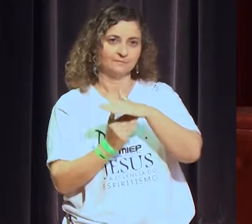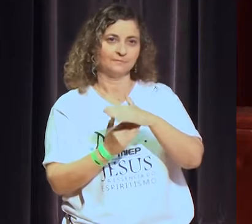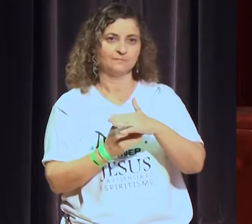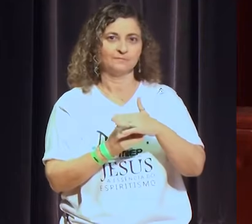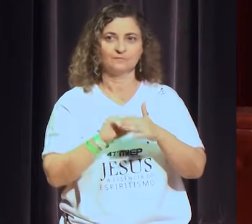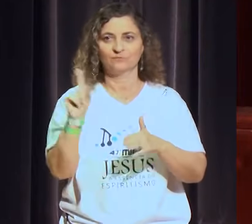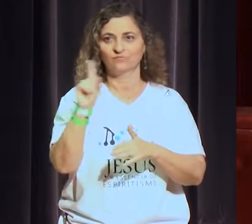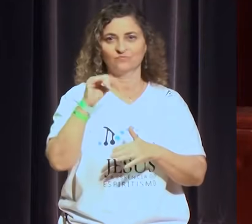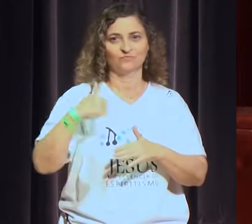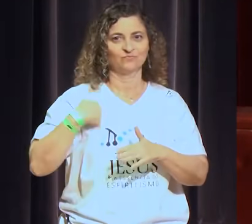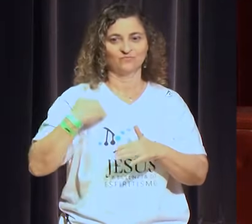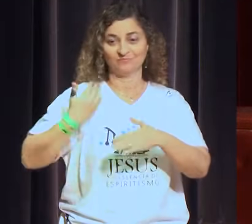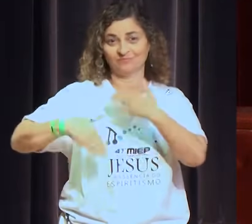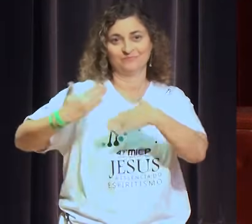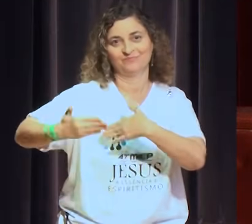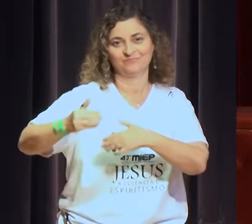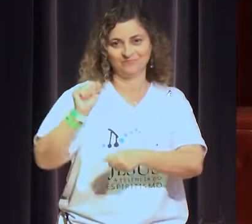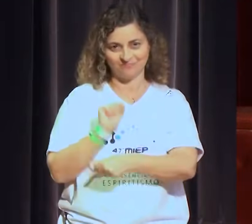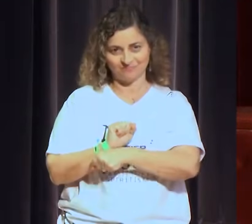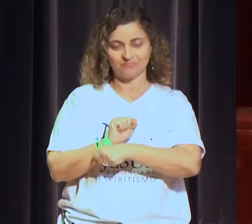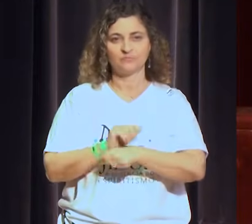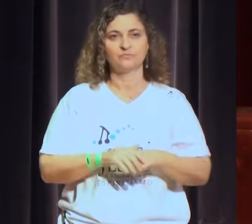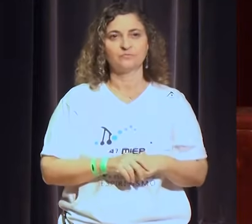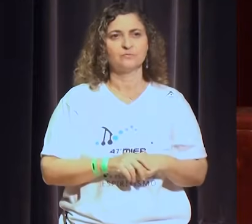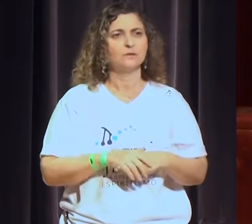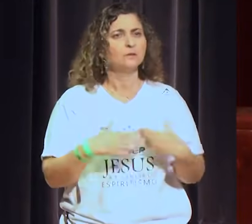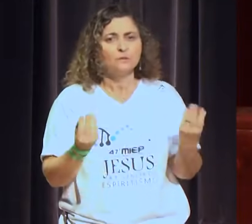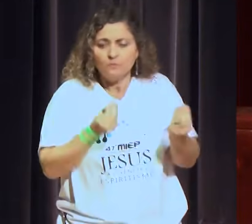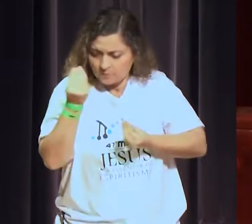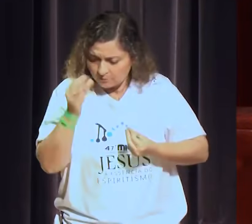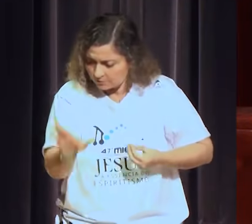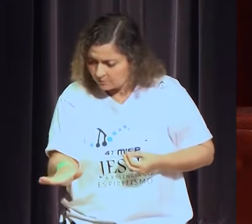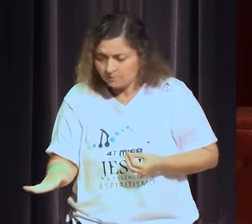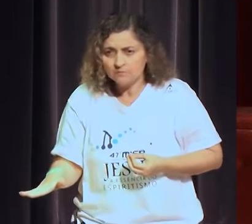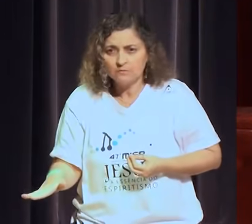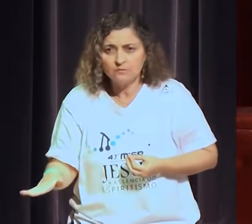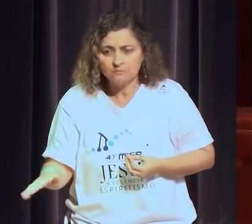Perceberam? Uma ideia. Da onde que esse indivíduo trouxe essa ideia?